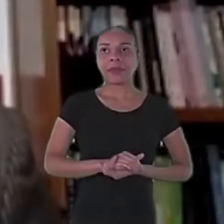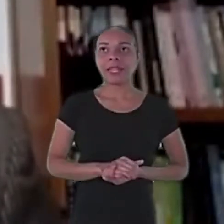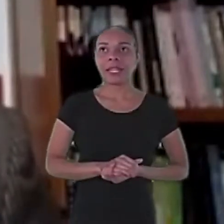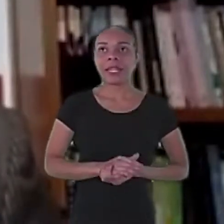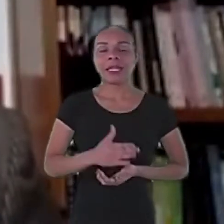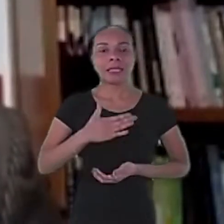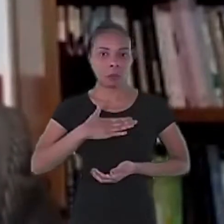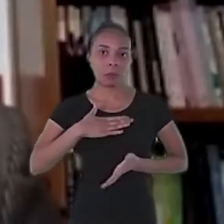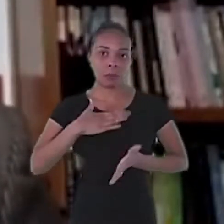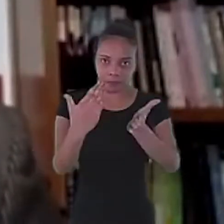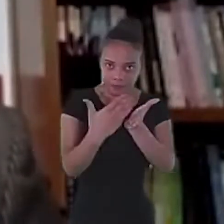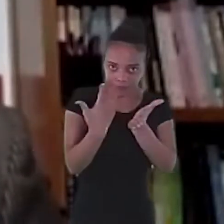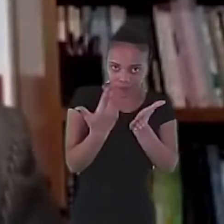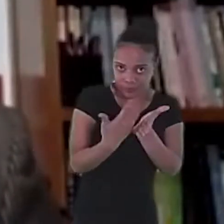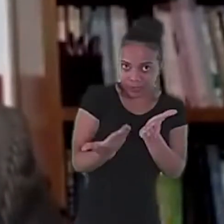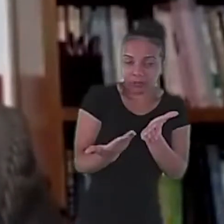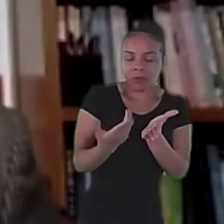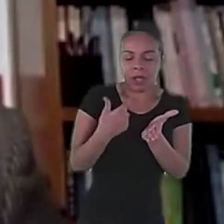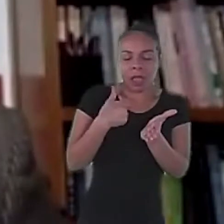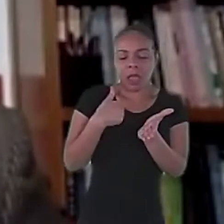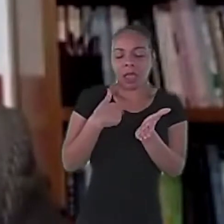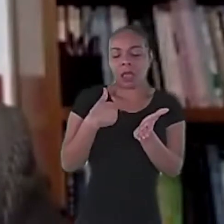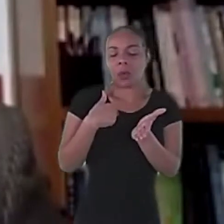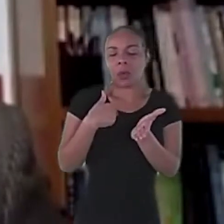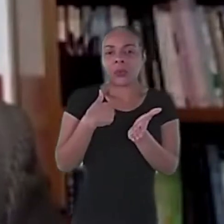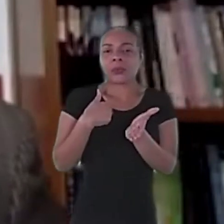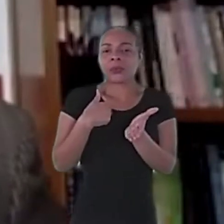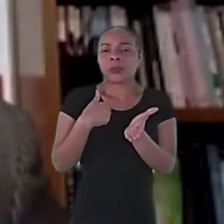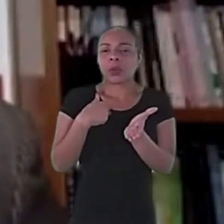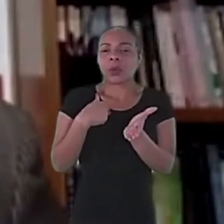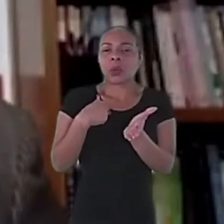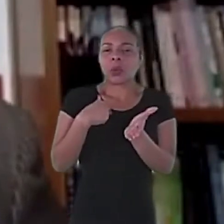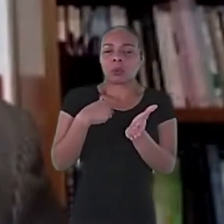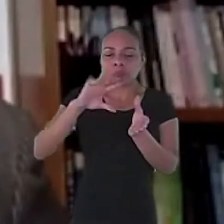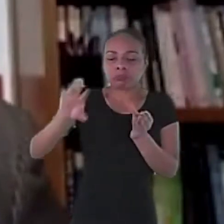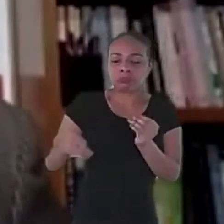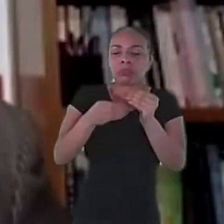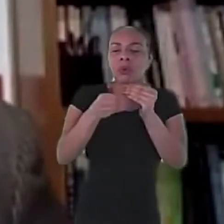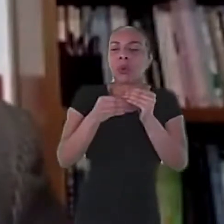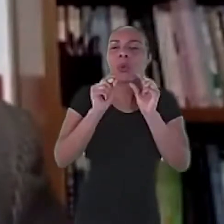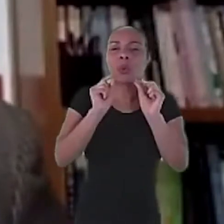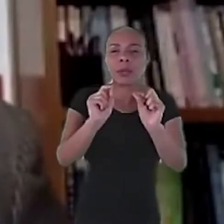fiz no livro uma abordagem histórica